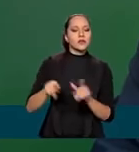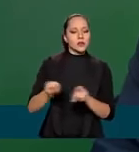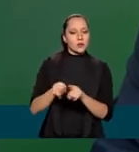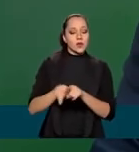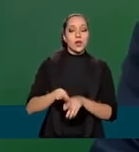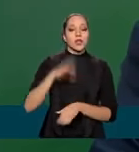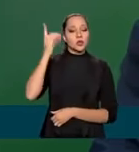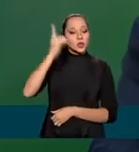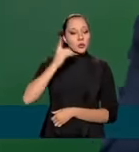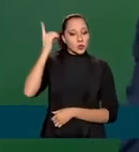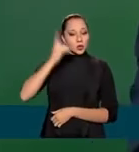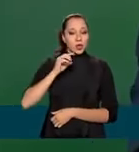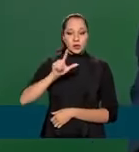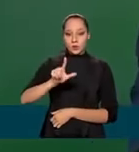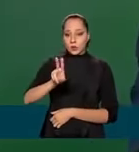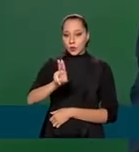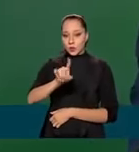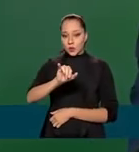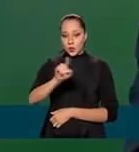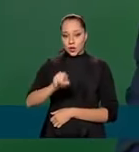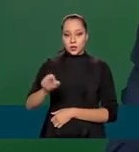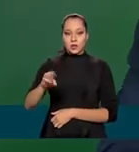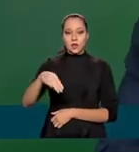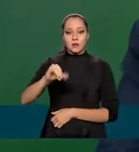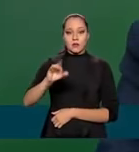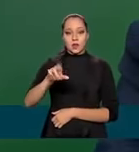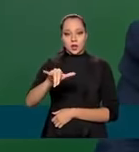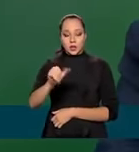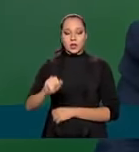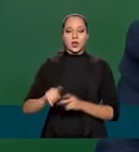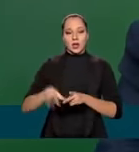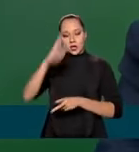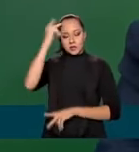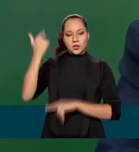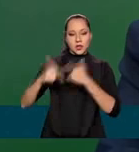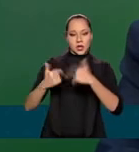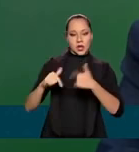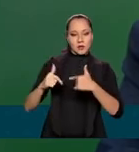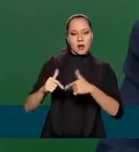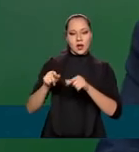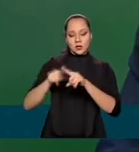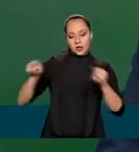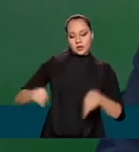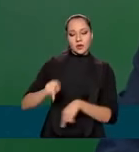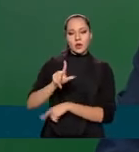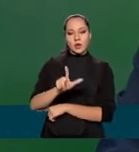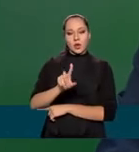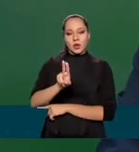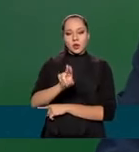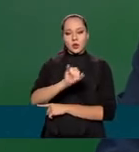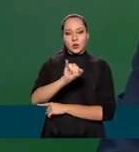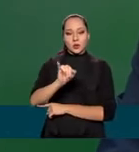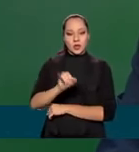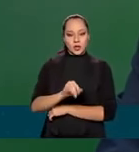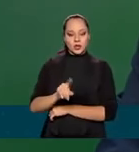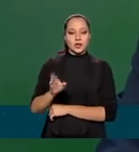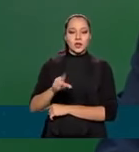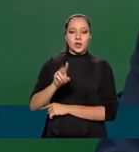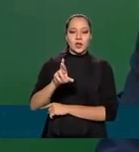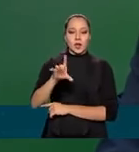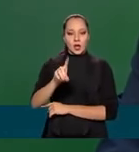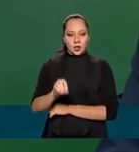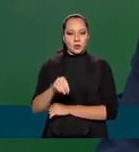o deputado Luís Miranda e do Servidor Luis Ricardo Miranda baseado no